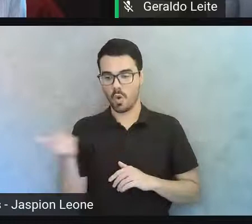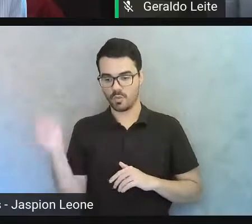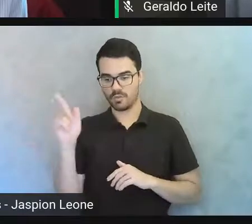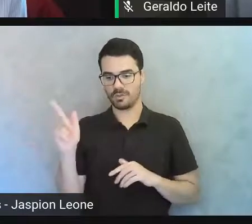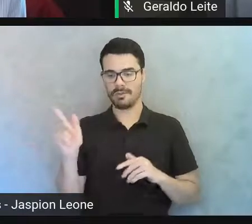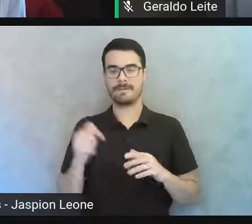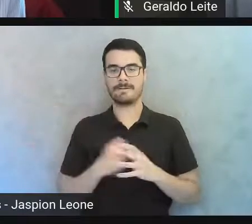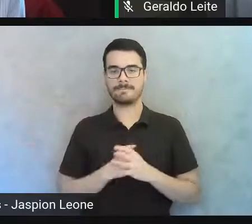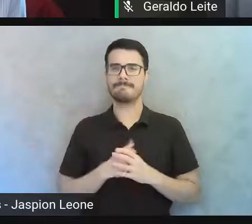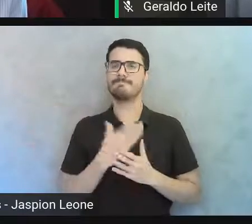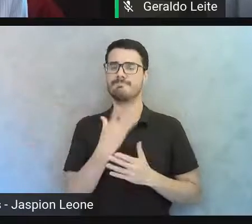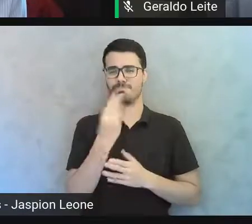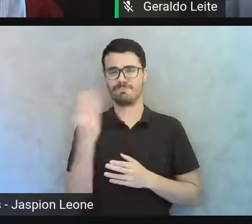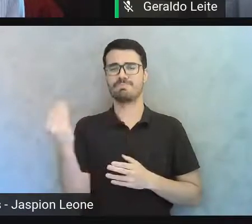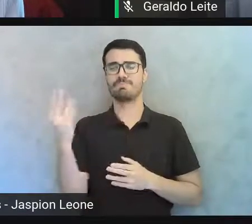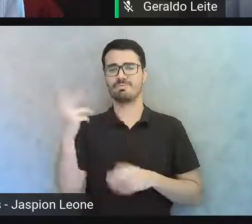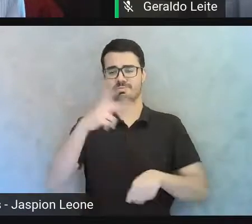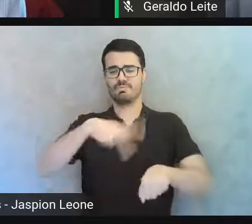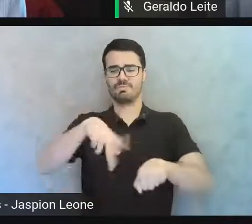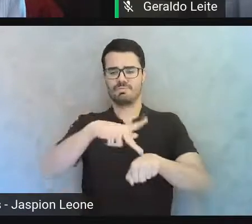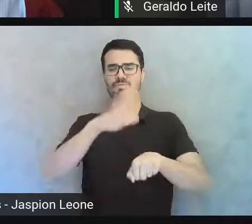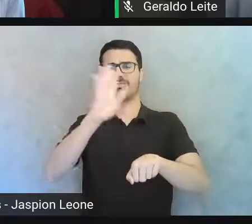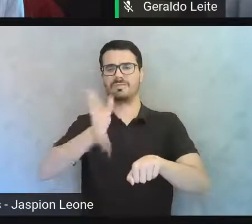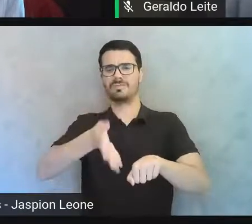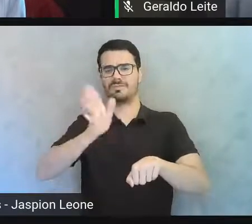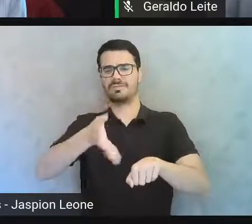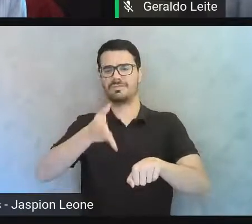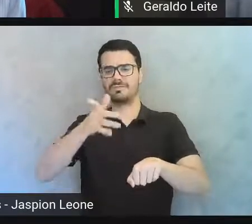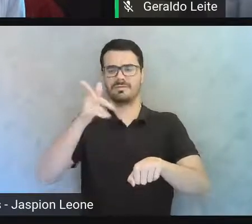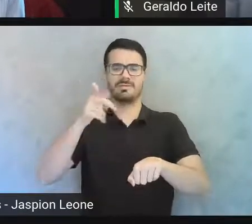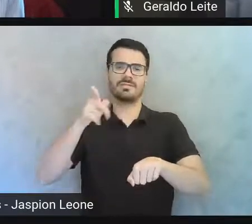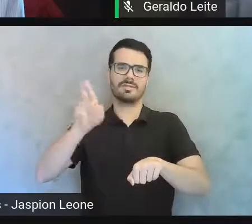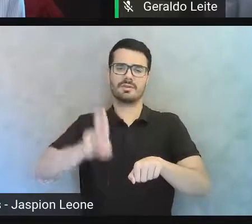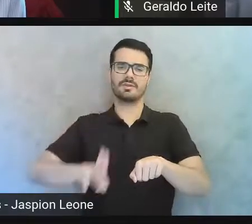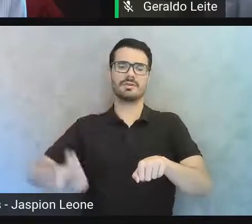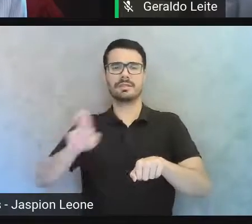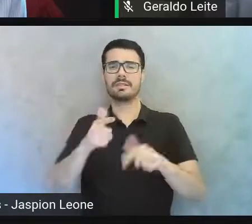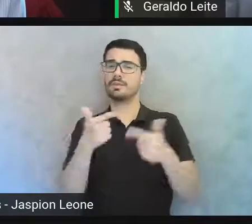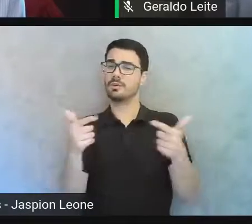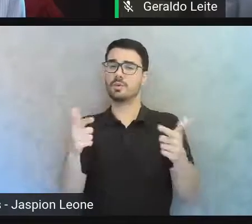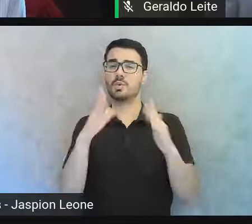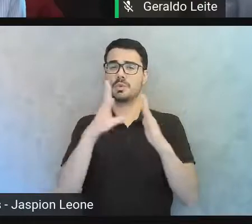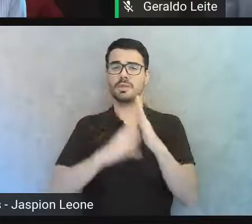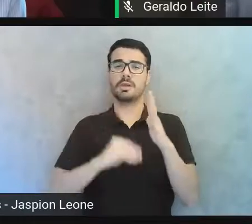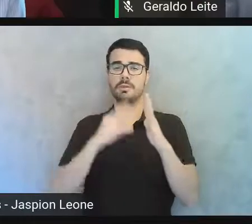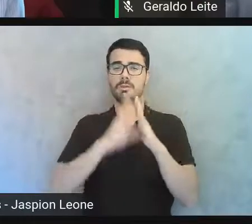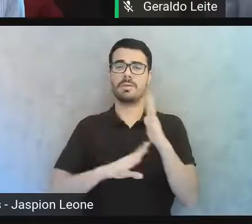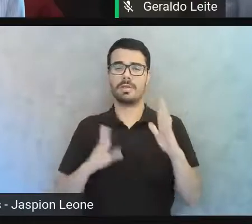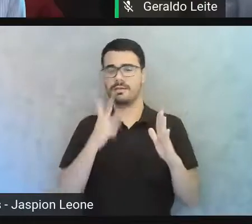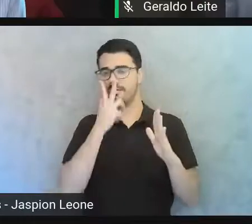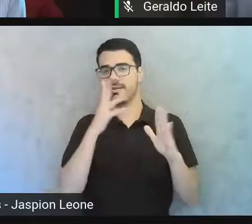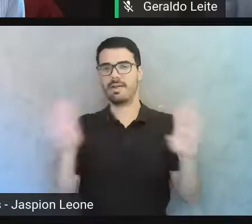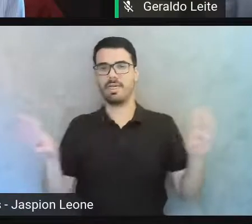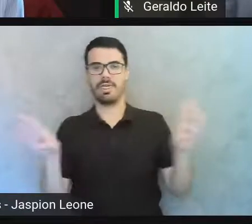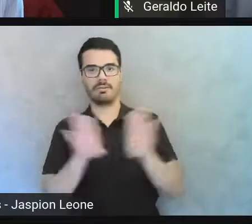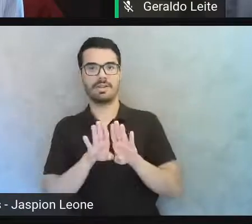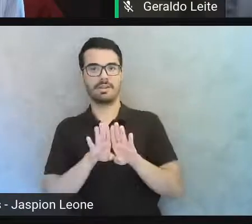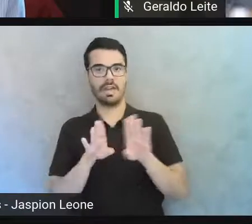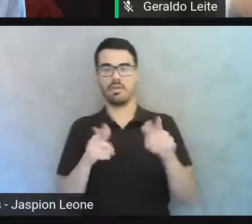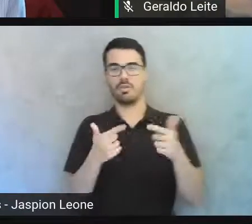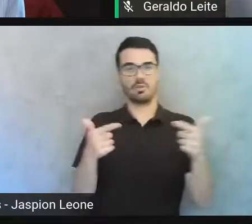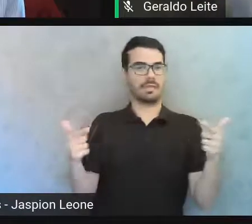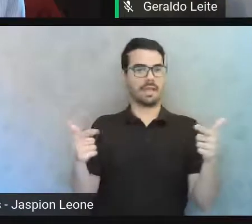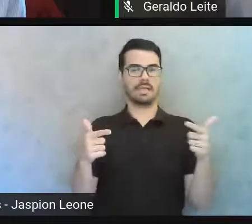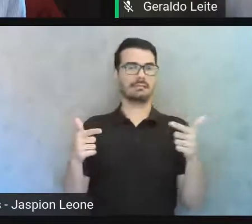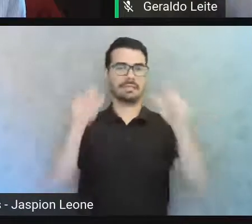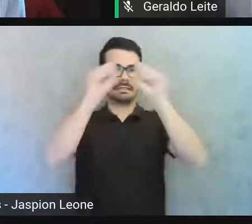que muitos países seguem aí ao redor do mundo, a gente não tem um modelo fechado de sistema ideal